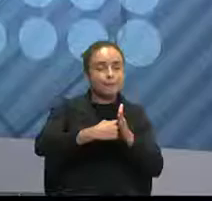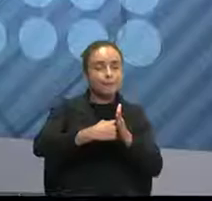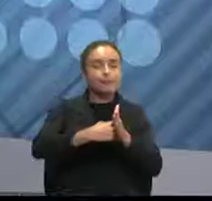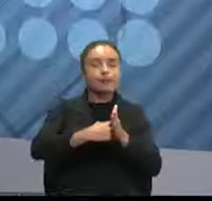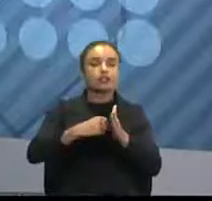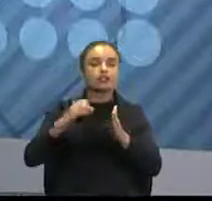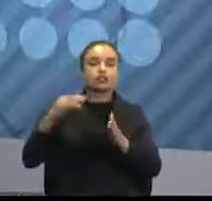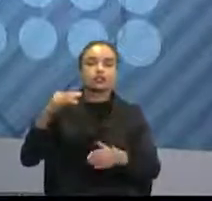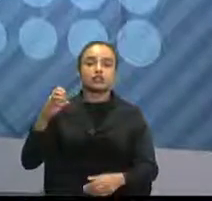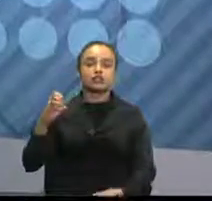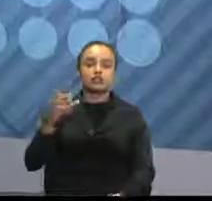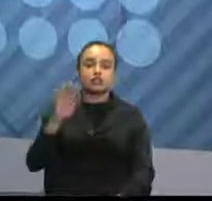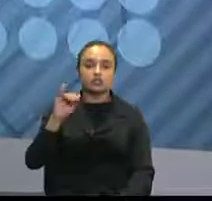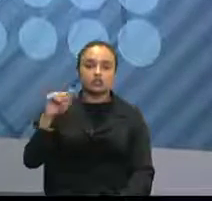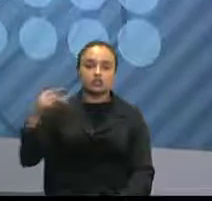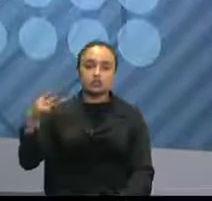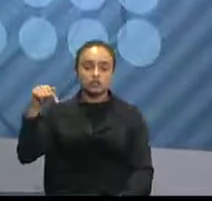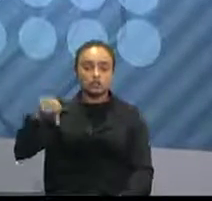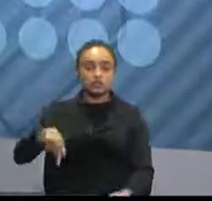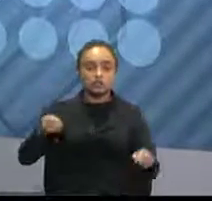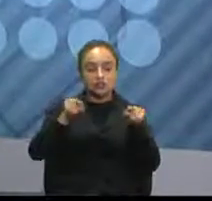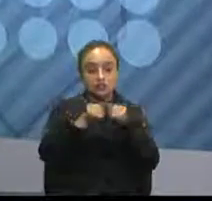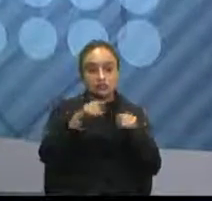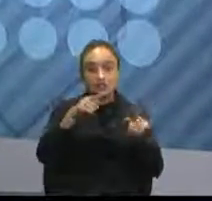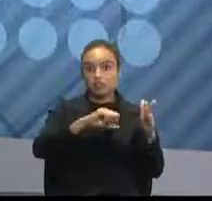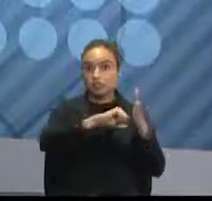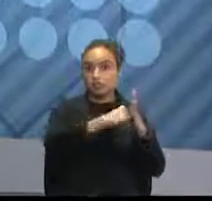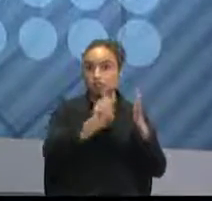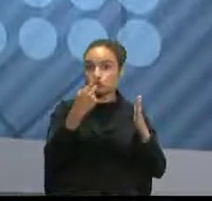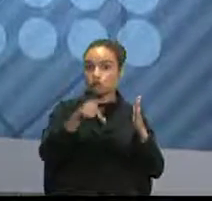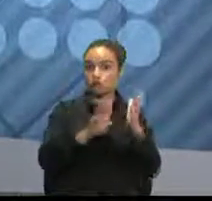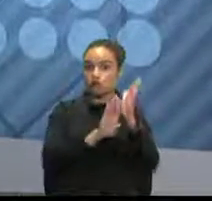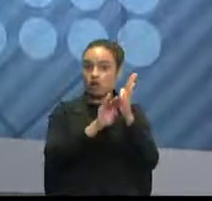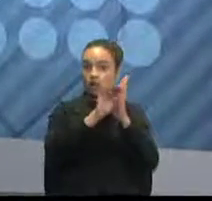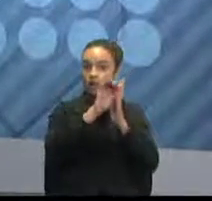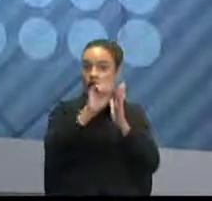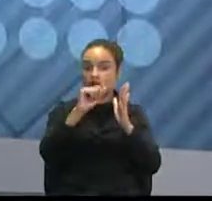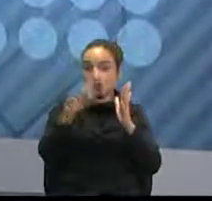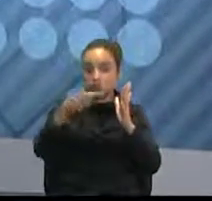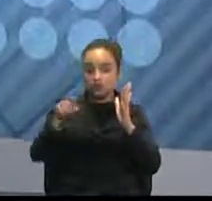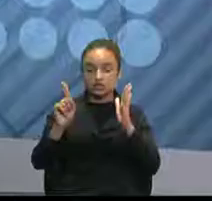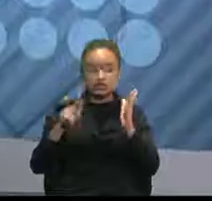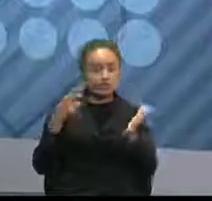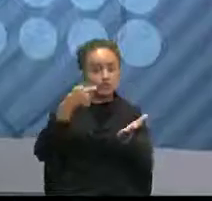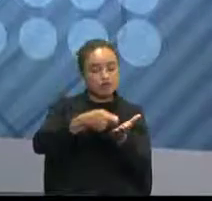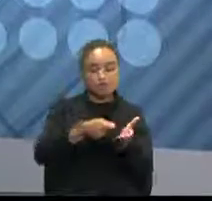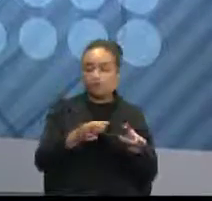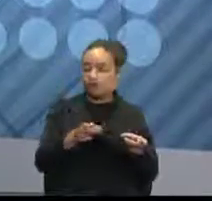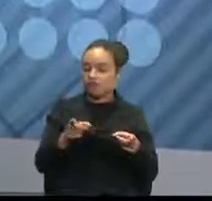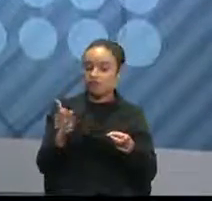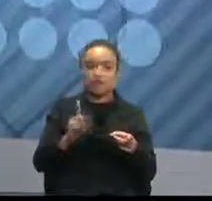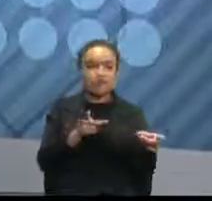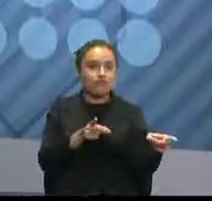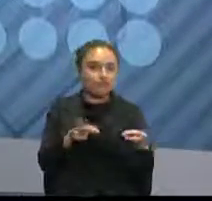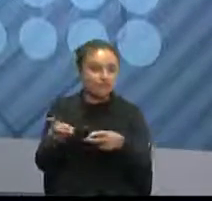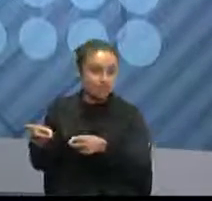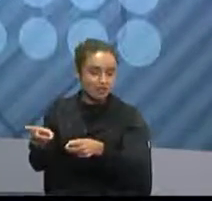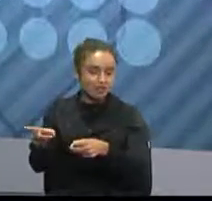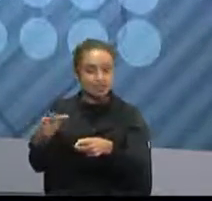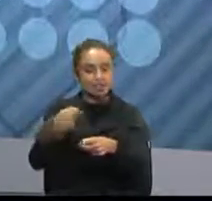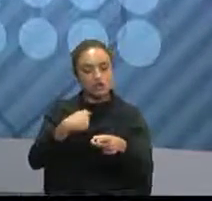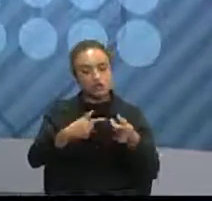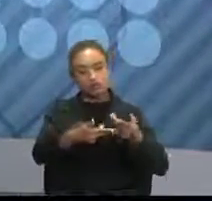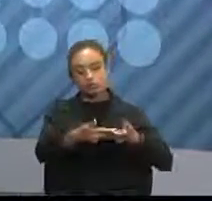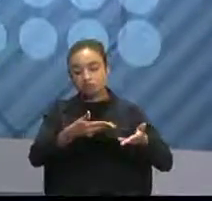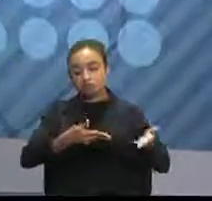bloqueia ela bloqueia também a sua ação para que você não venda e aí eu vou te pagar uma taxa de juro fazemos um contrato bilateral e você